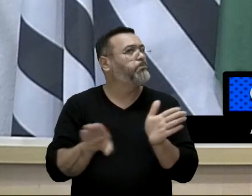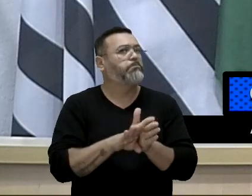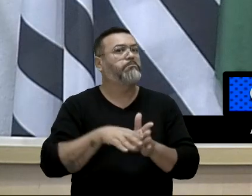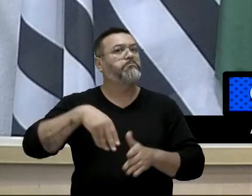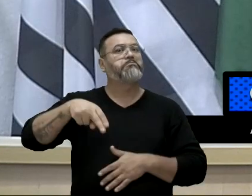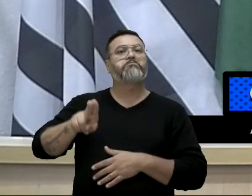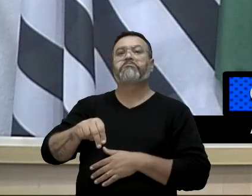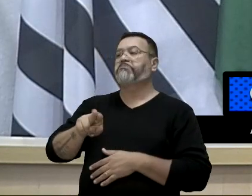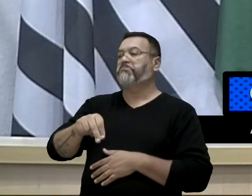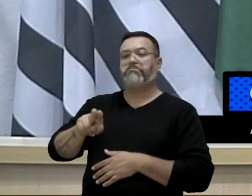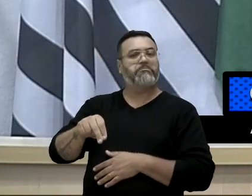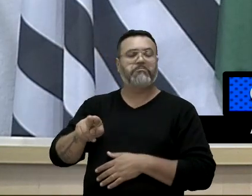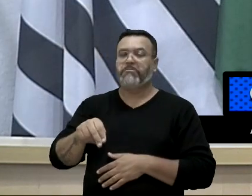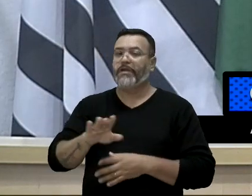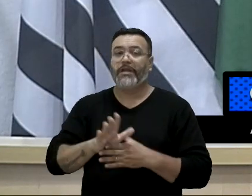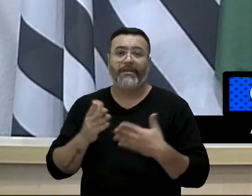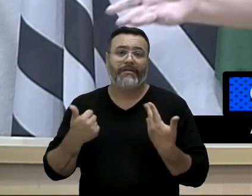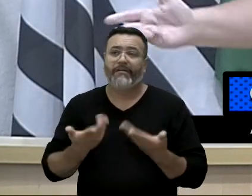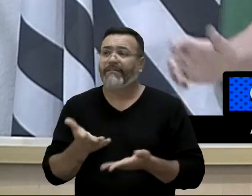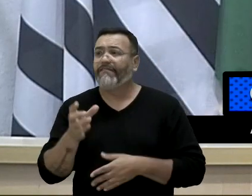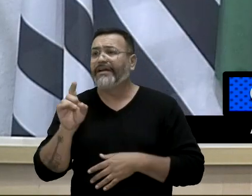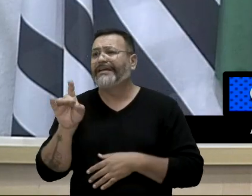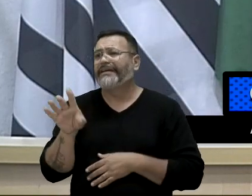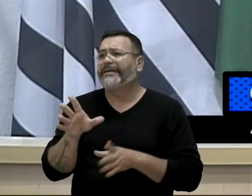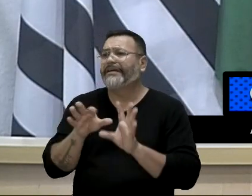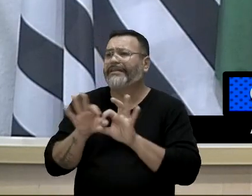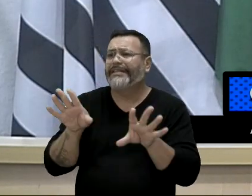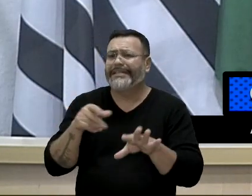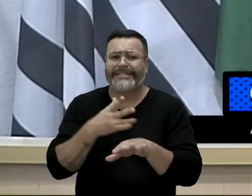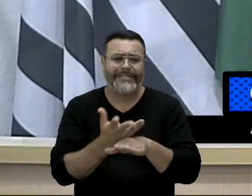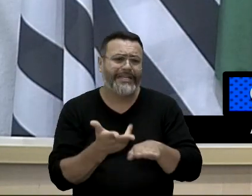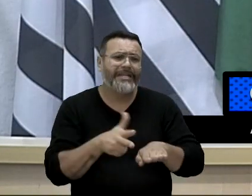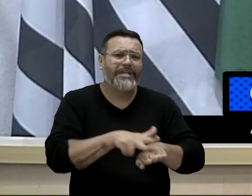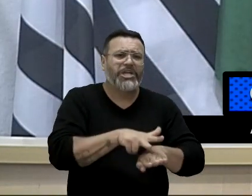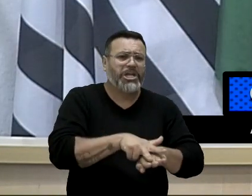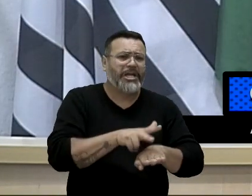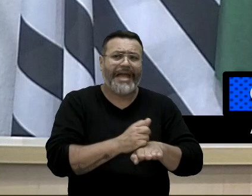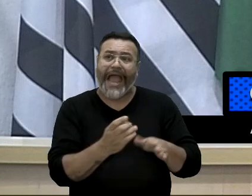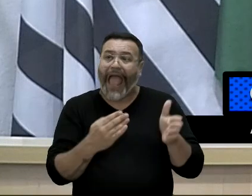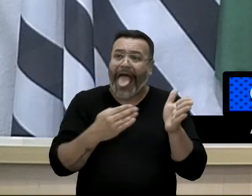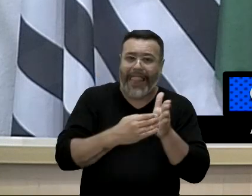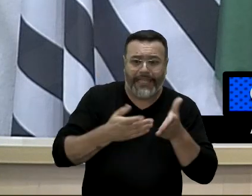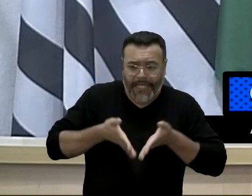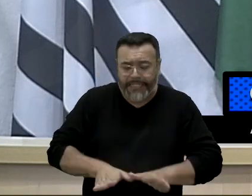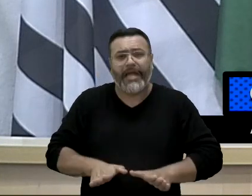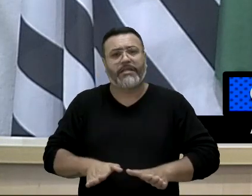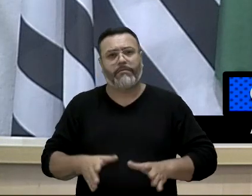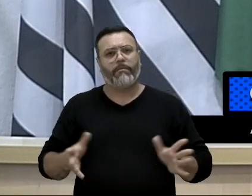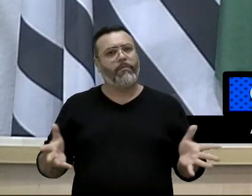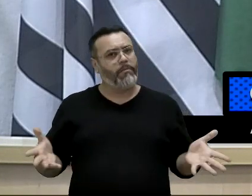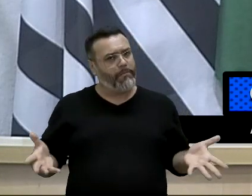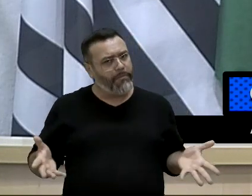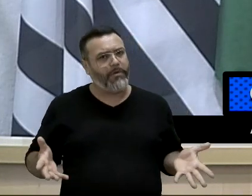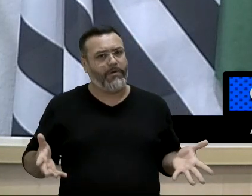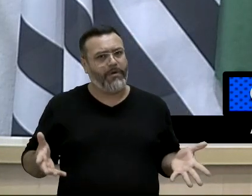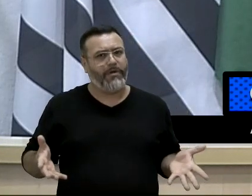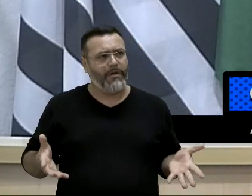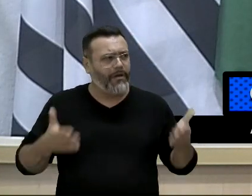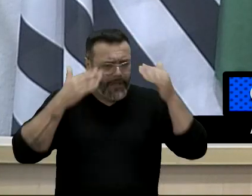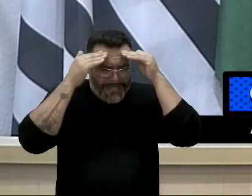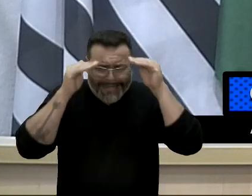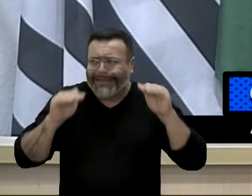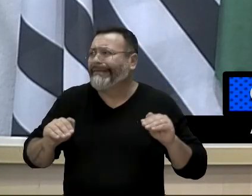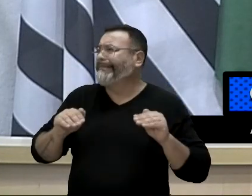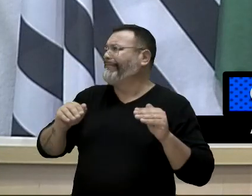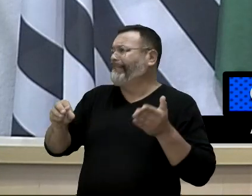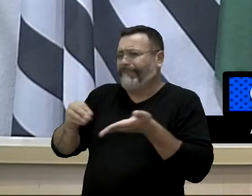para acolher todas e deixar ela internadinha até que o bebê nasça. Olha para você ver que indignidade isso. Aí manda a mãe com quase